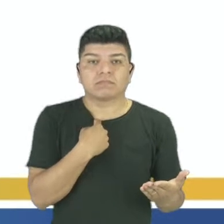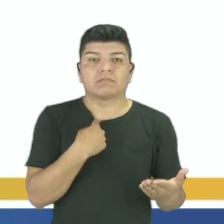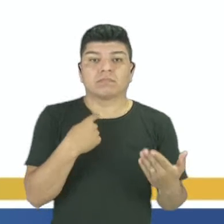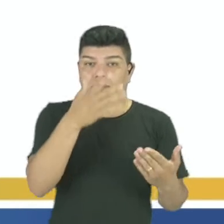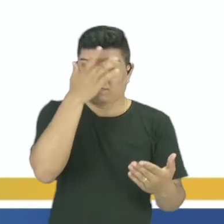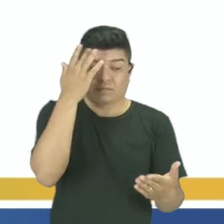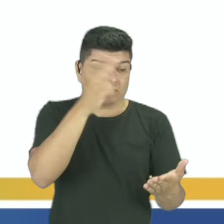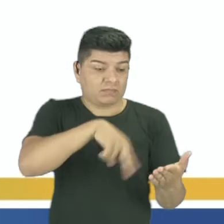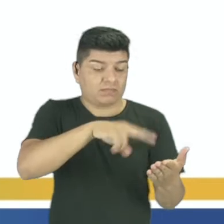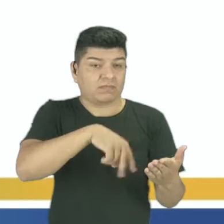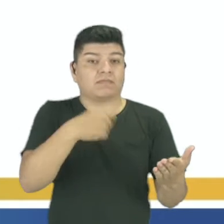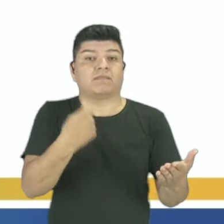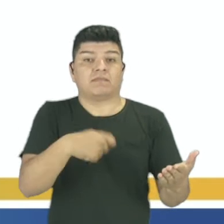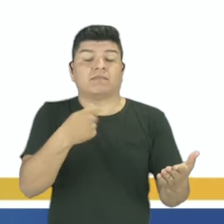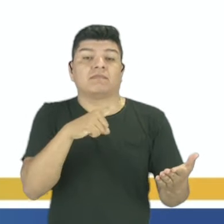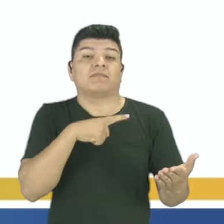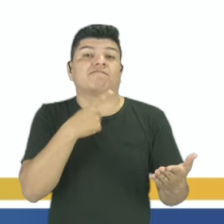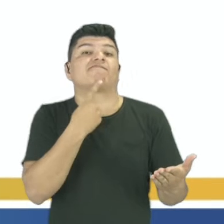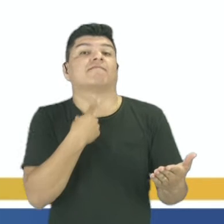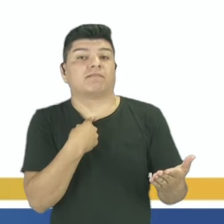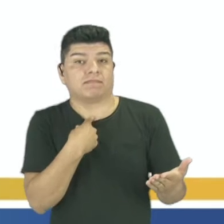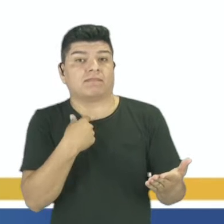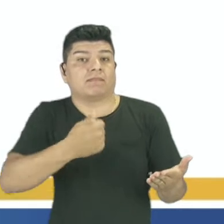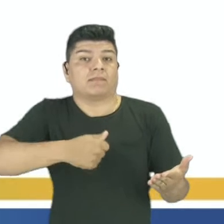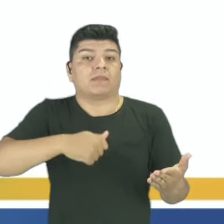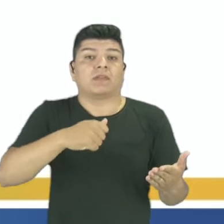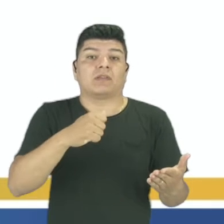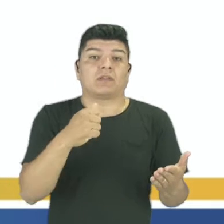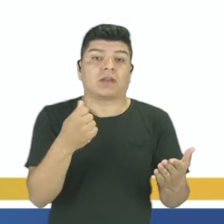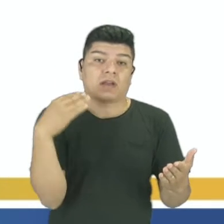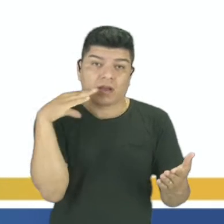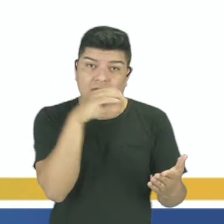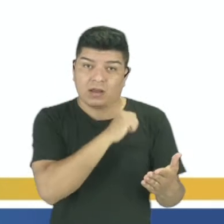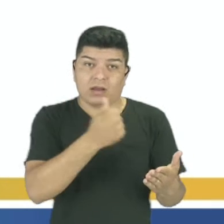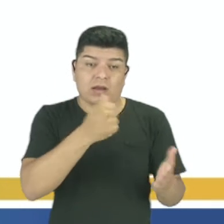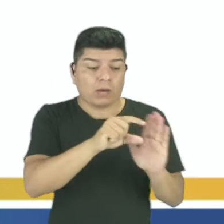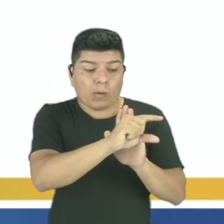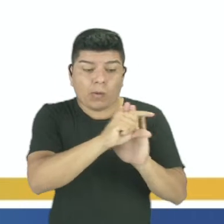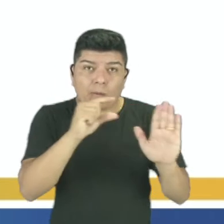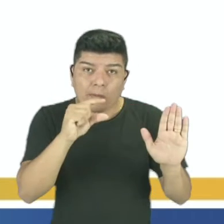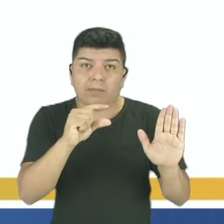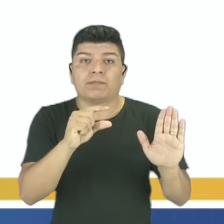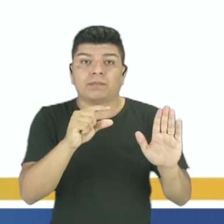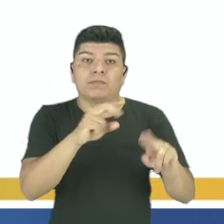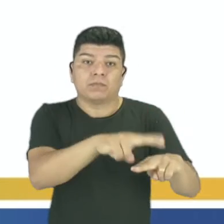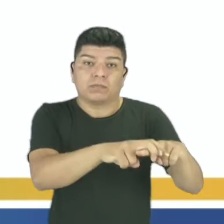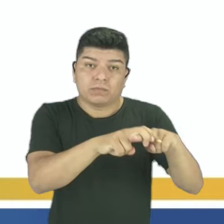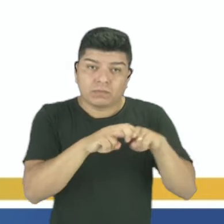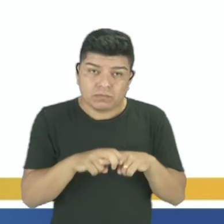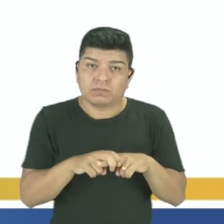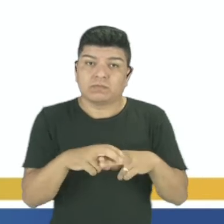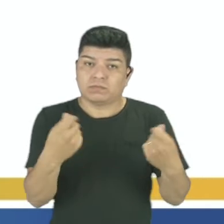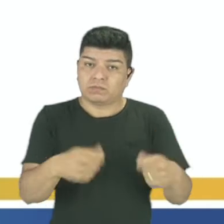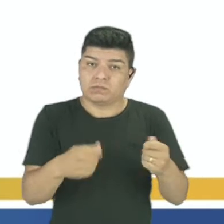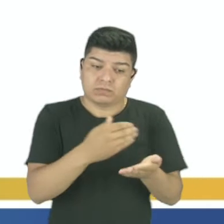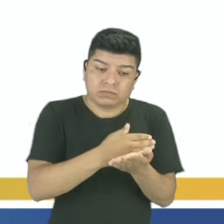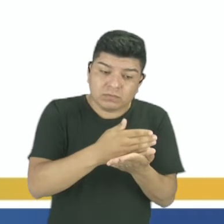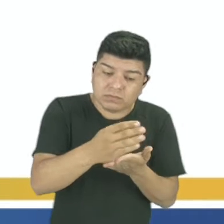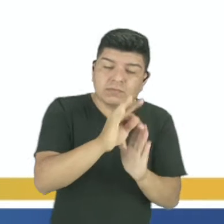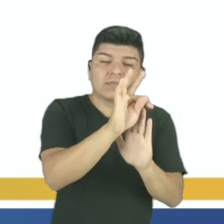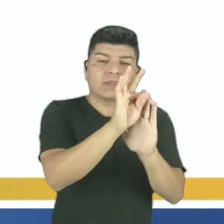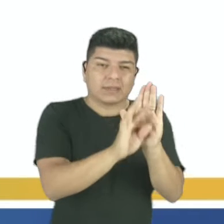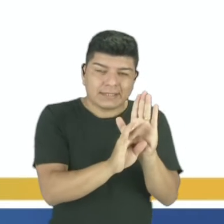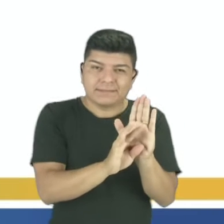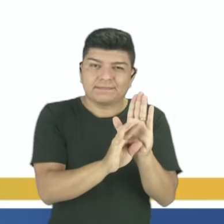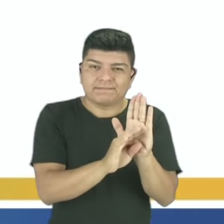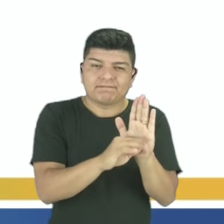o interesse pela leitura completa logo nas primeiras frases. Portanto, é preciso começar um texto de uma maneira